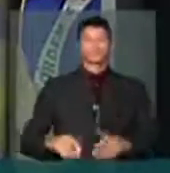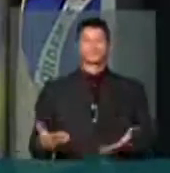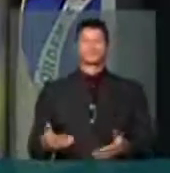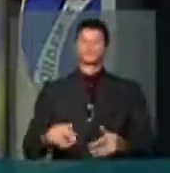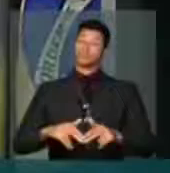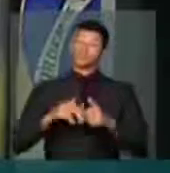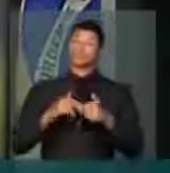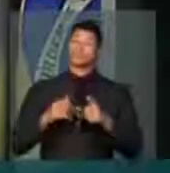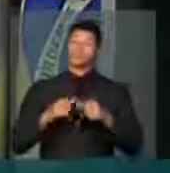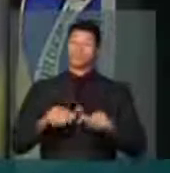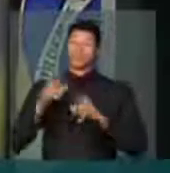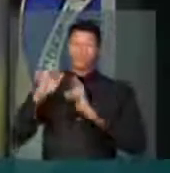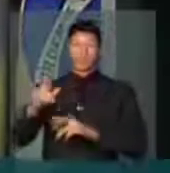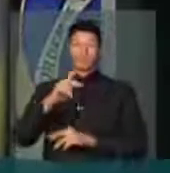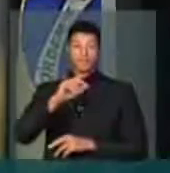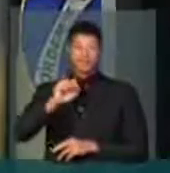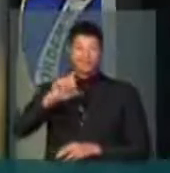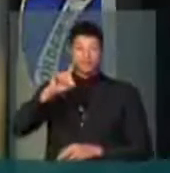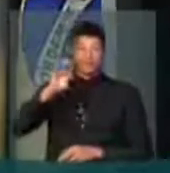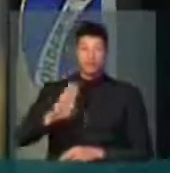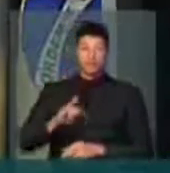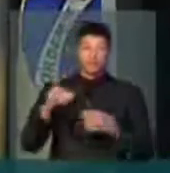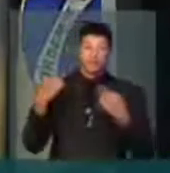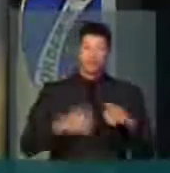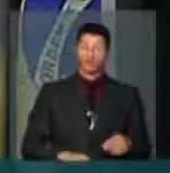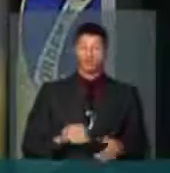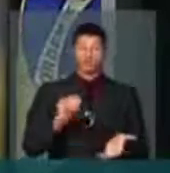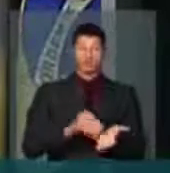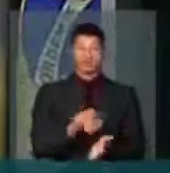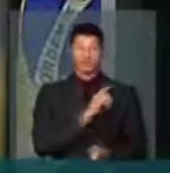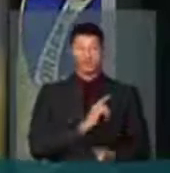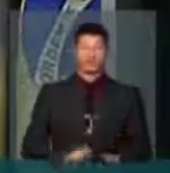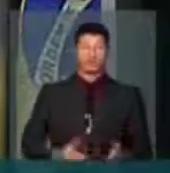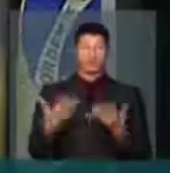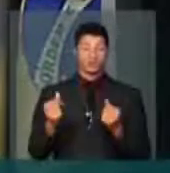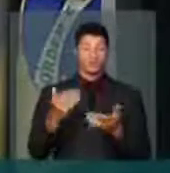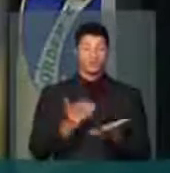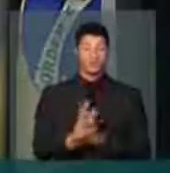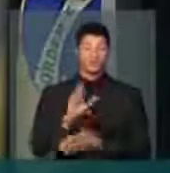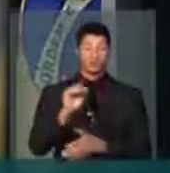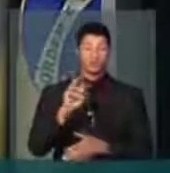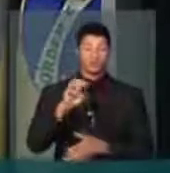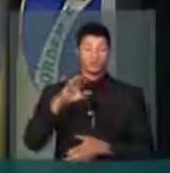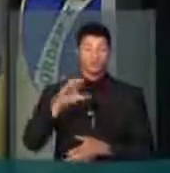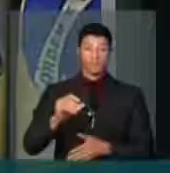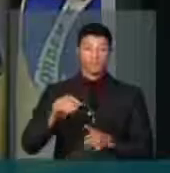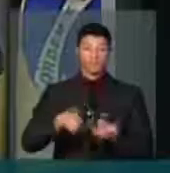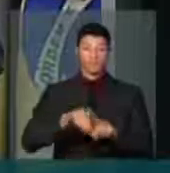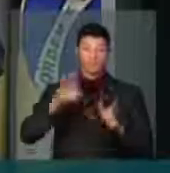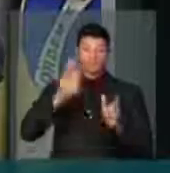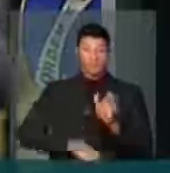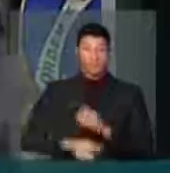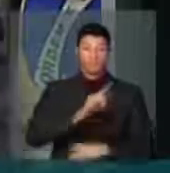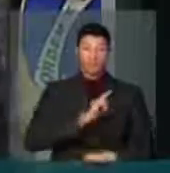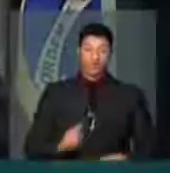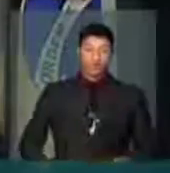necessárias. Portanto, fica o protesto do PSDB contra esse desgoverno. Vamos aprovar o orçamento e vamos reprovar o